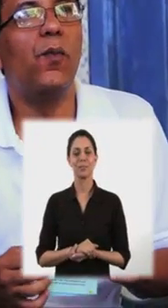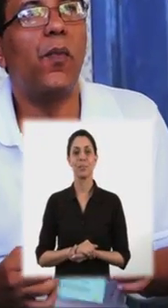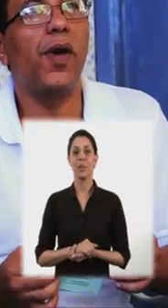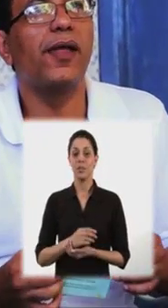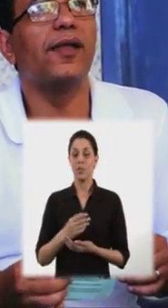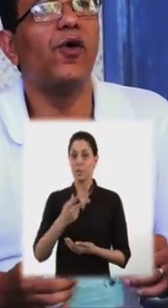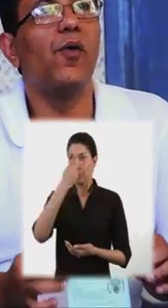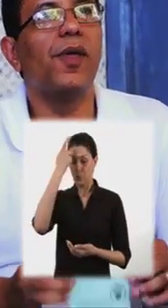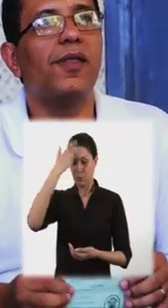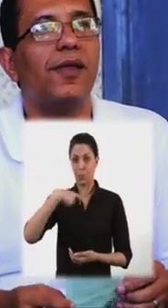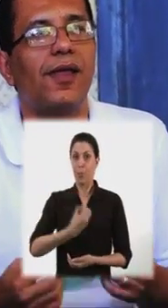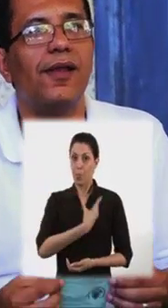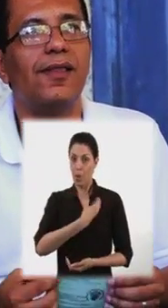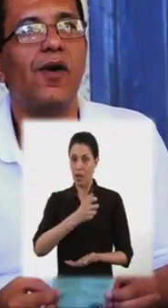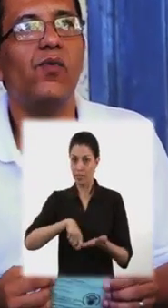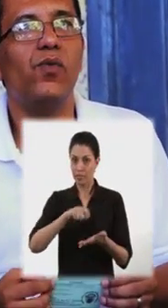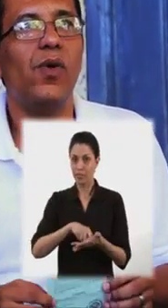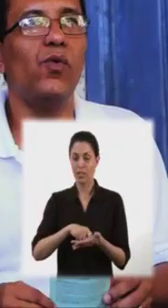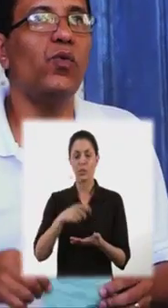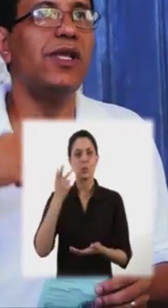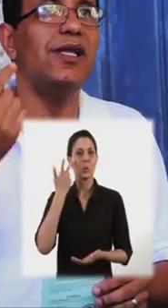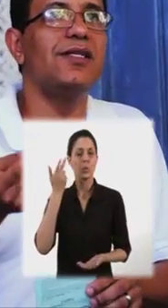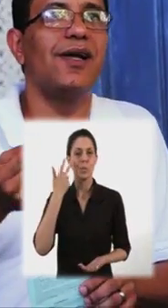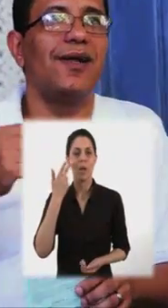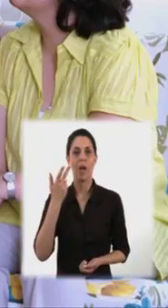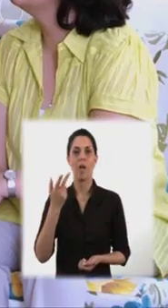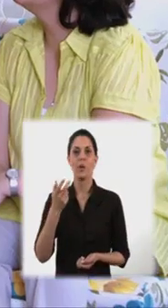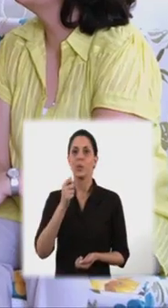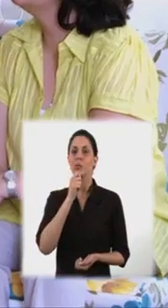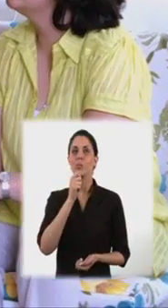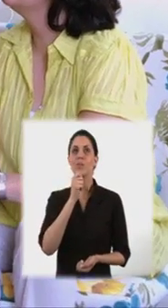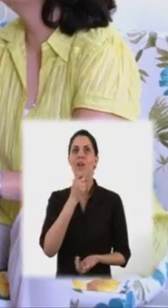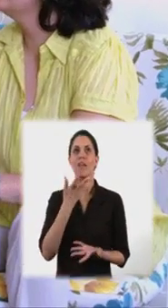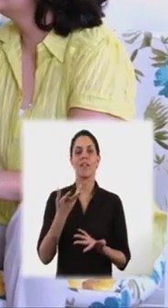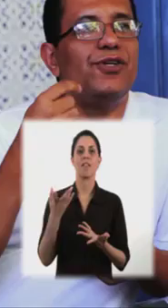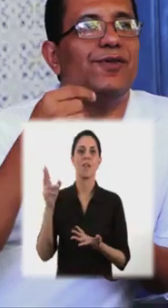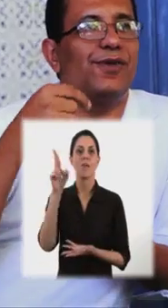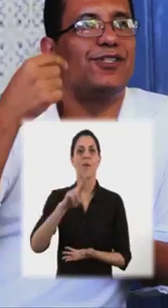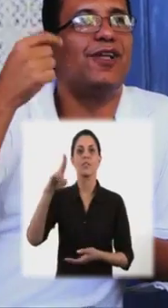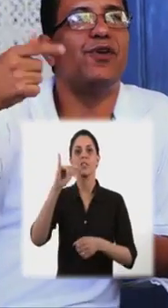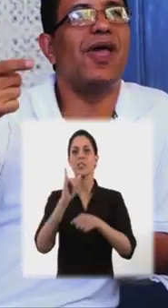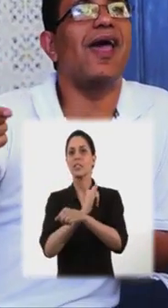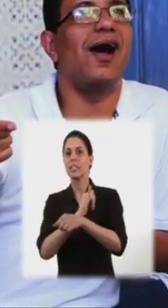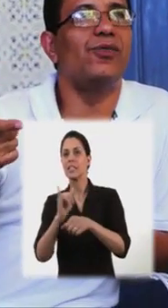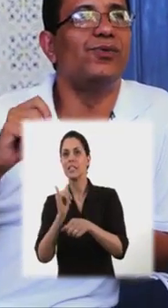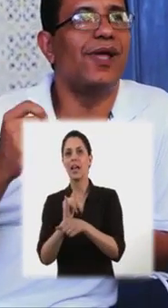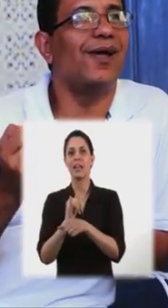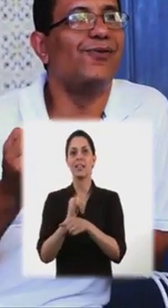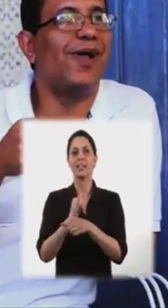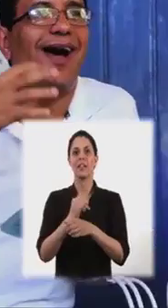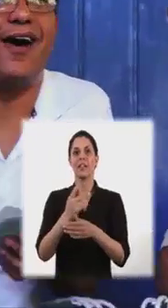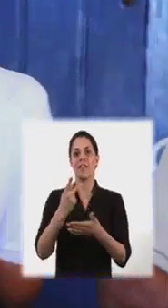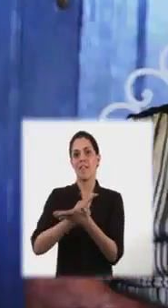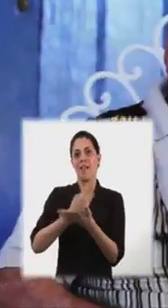O poeta, normalmente, ele não utiliza esse artifício de escrever errado, né?